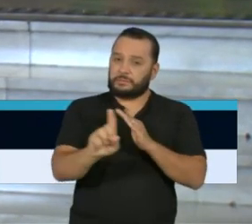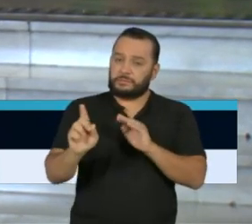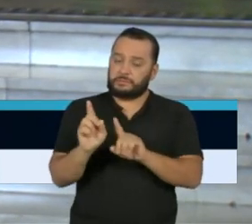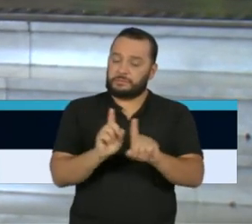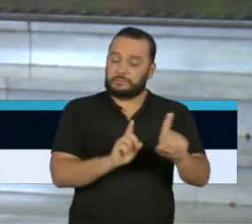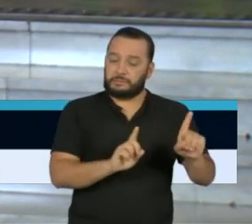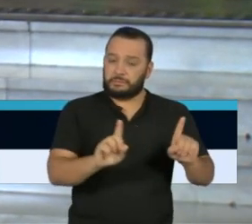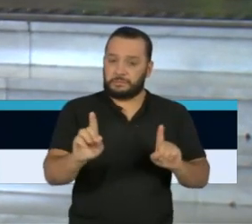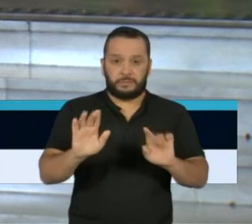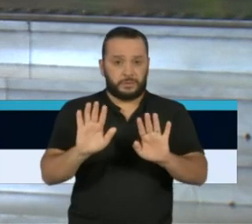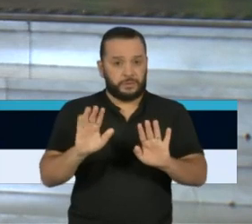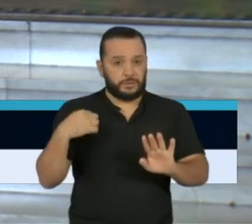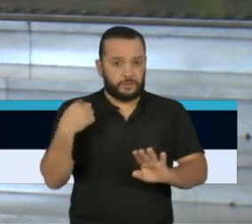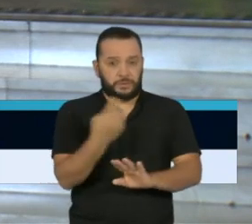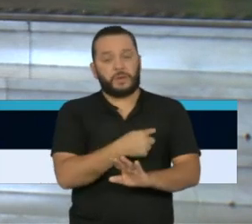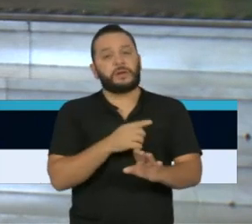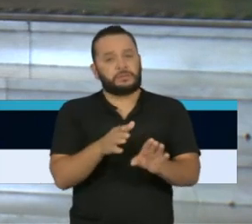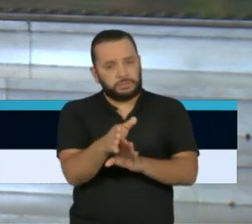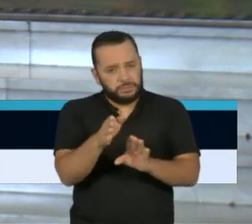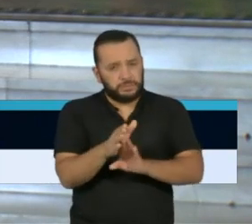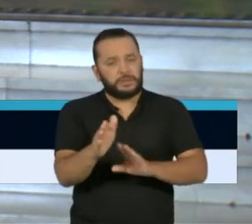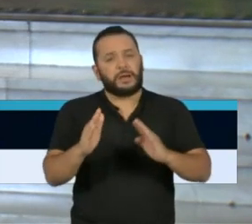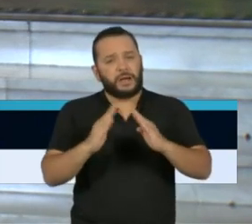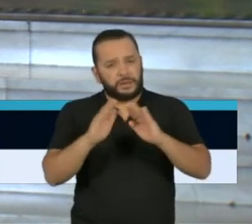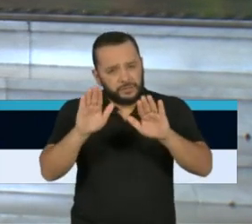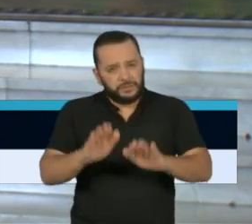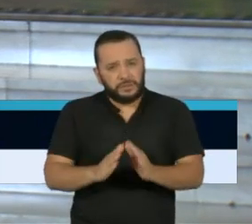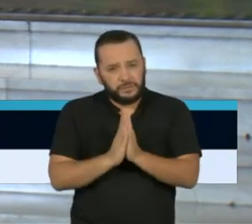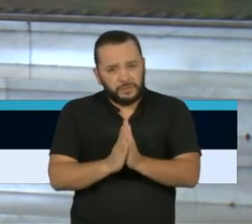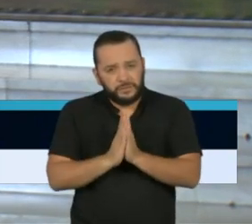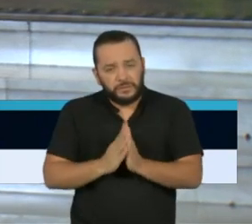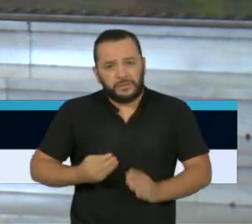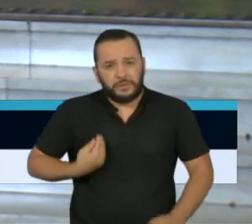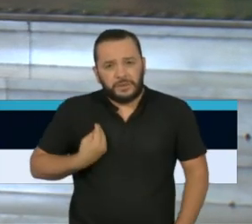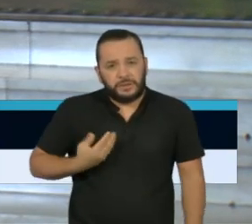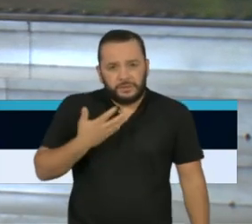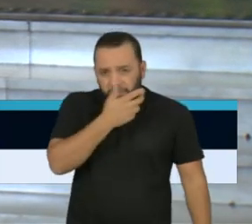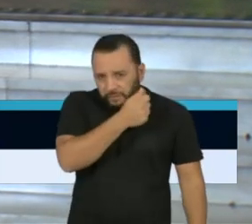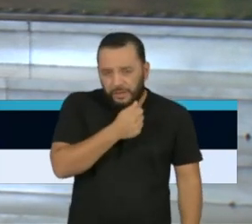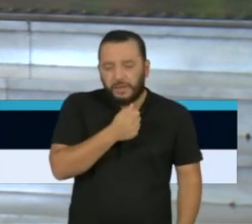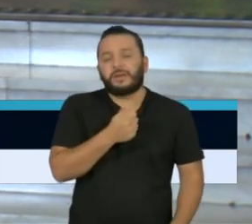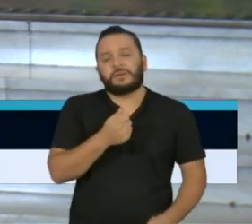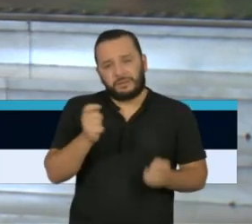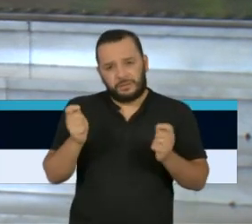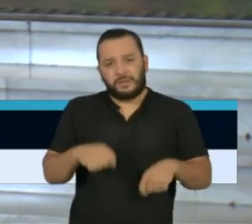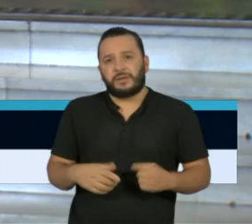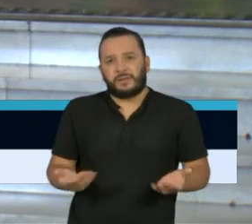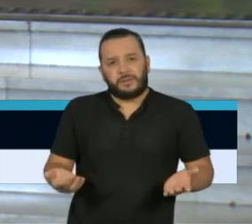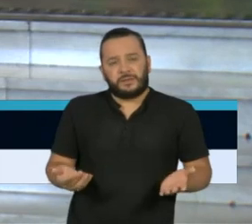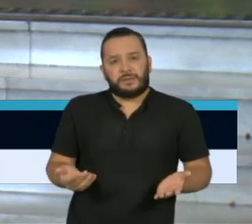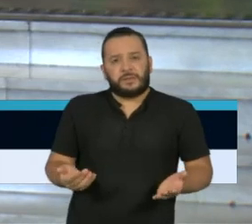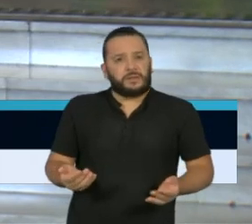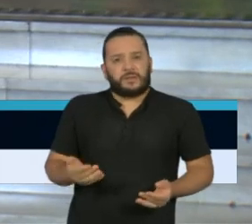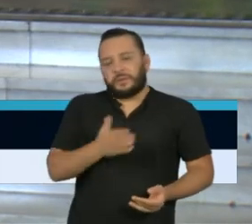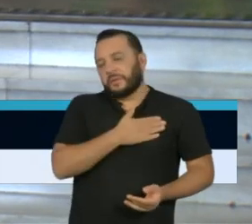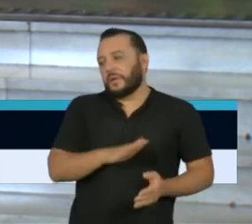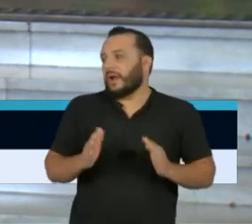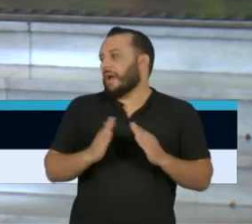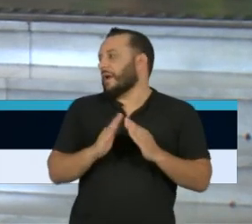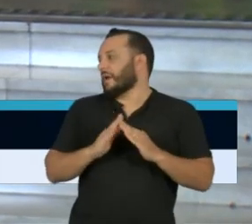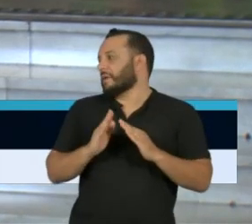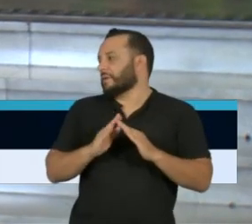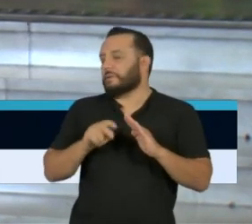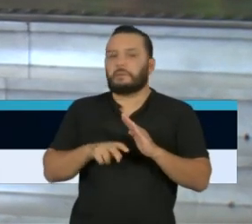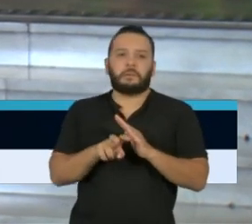pessoas tenham respeito pela quarentena. A quarentena ajuda a salvar vidas. Ninguém gosta de fazer quarentena, ninguém gosta